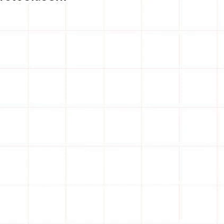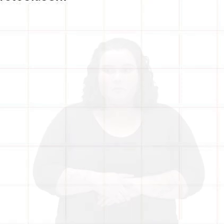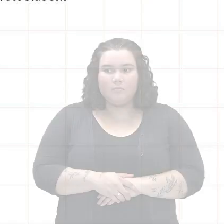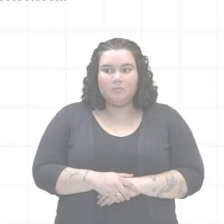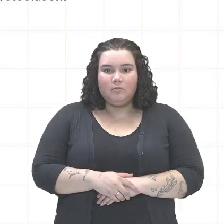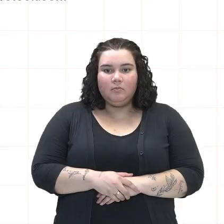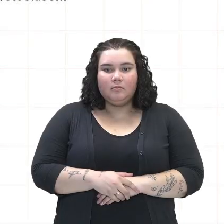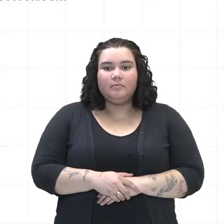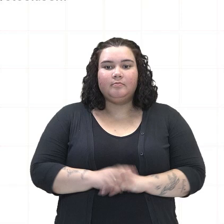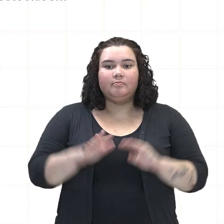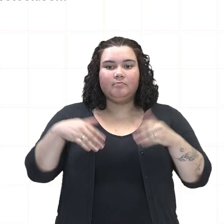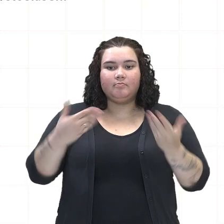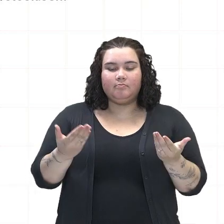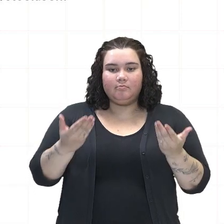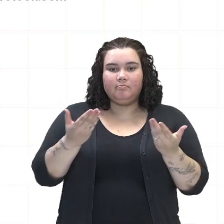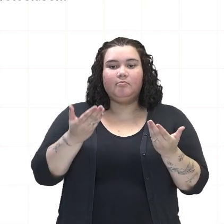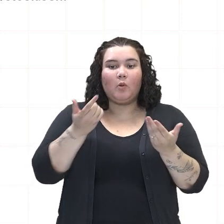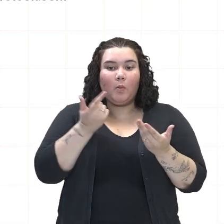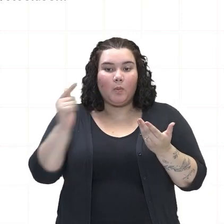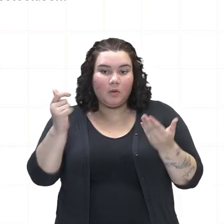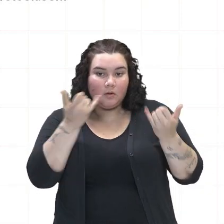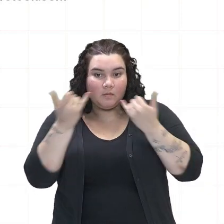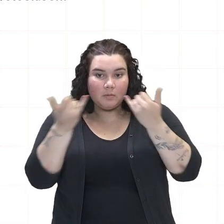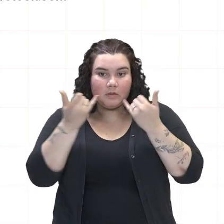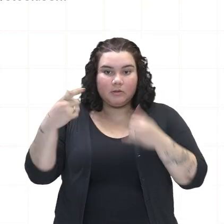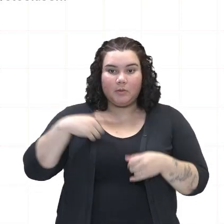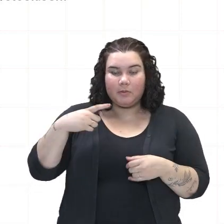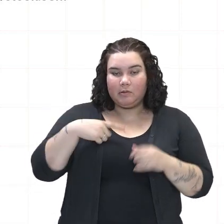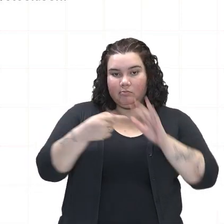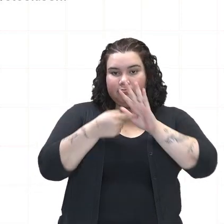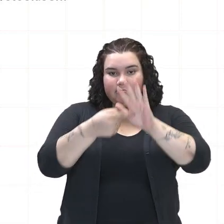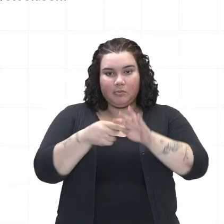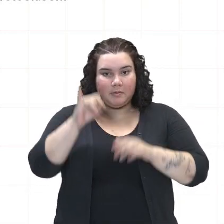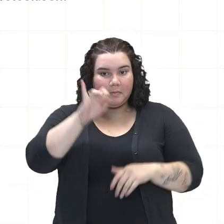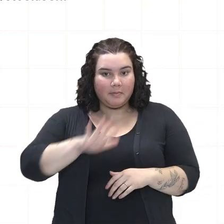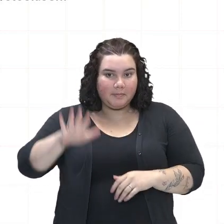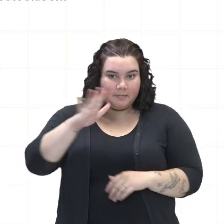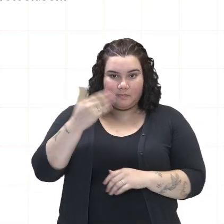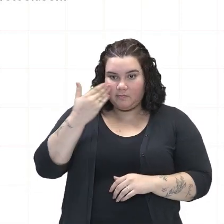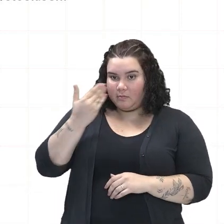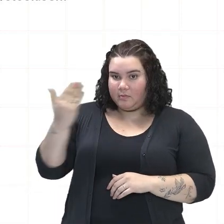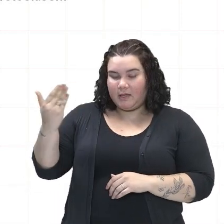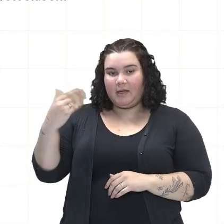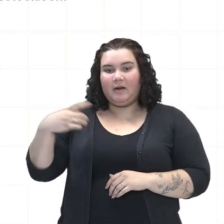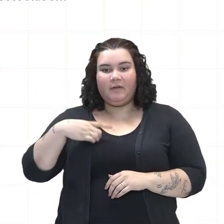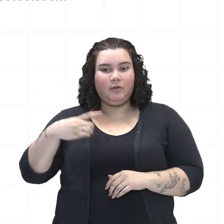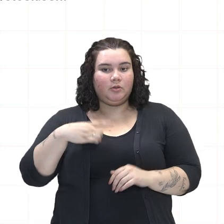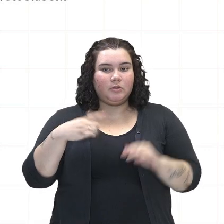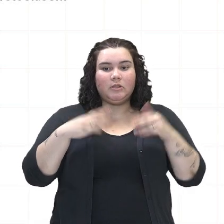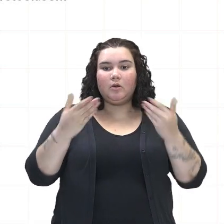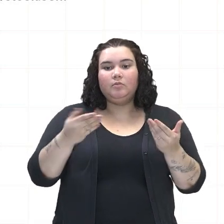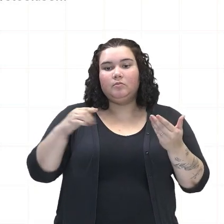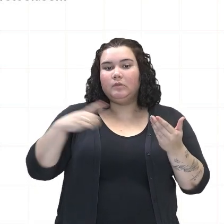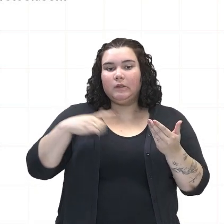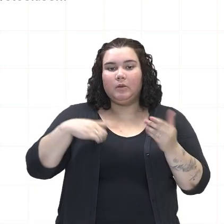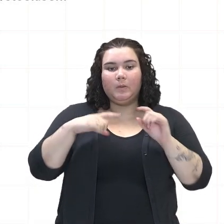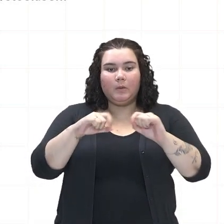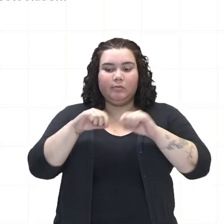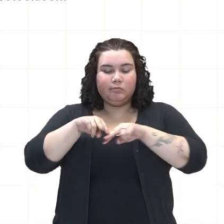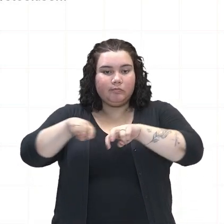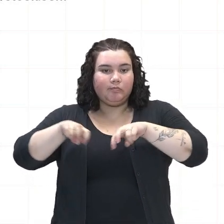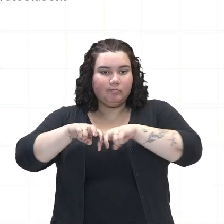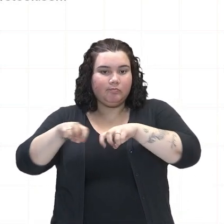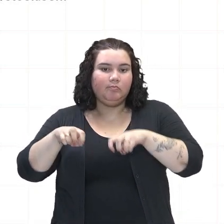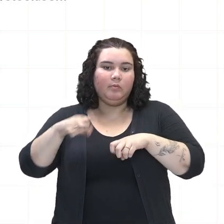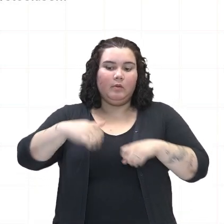questão do cobre. A gente está vendo uma amostra aí na tela, né? Nessa imagem, onde vai ter ali uma exploração muito grande